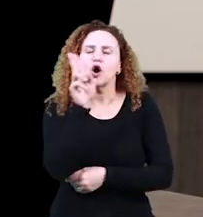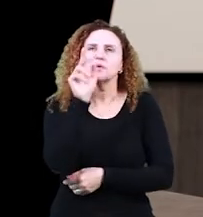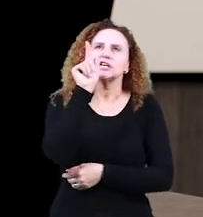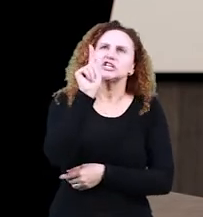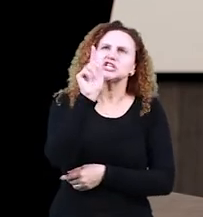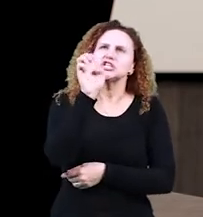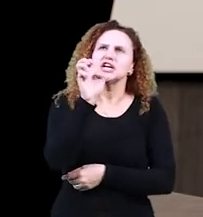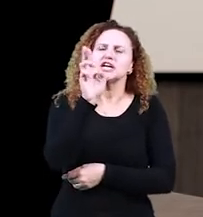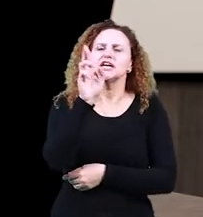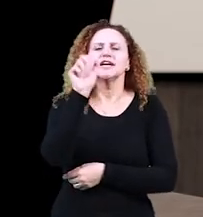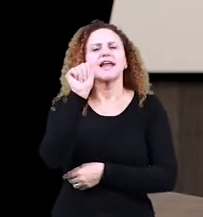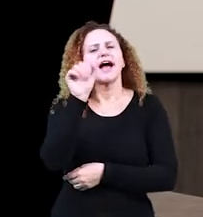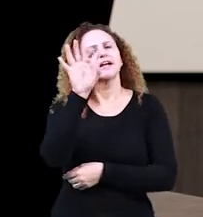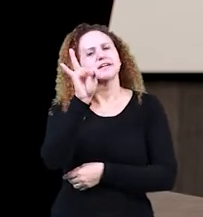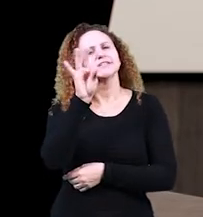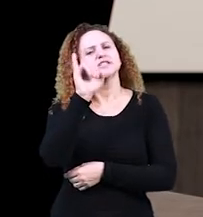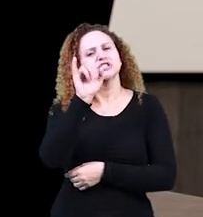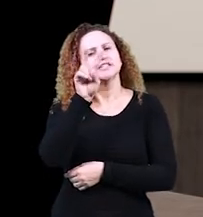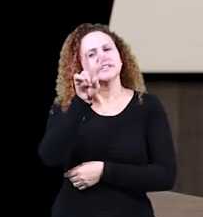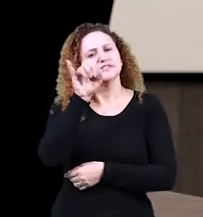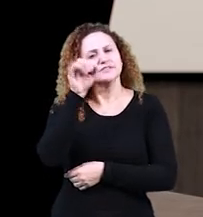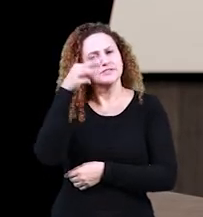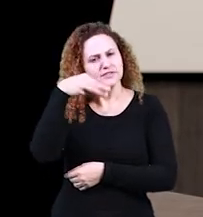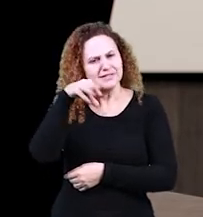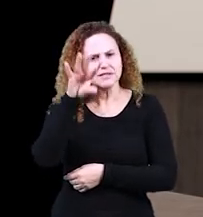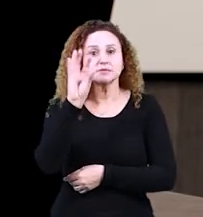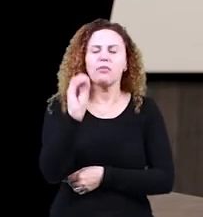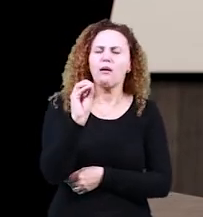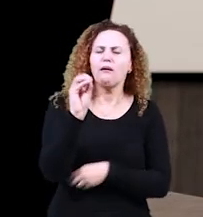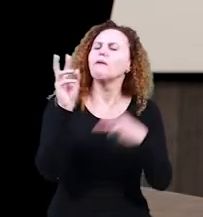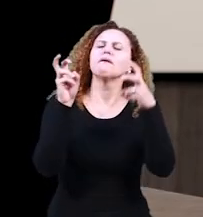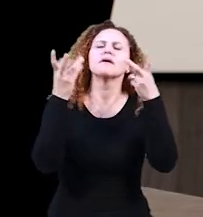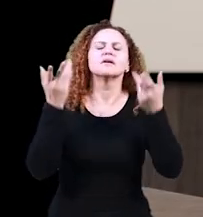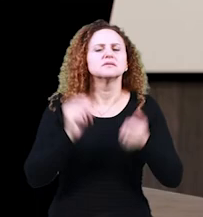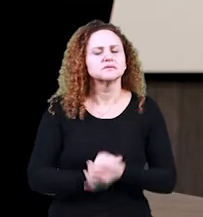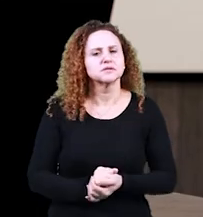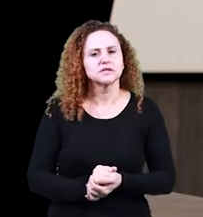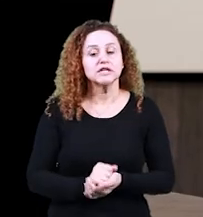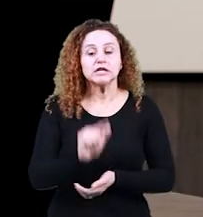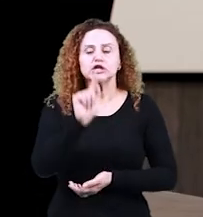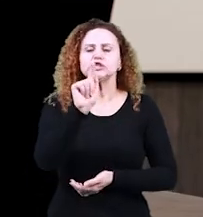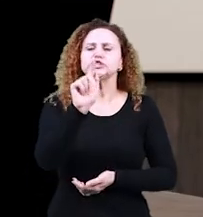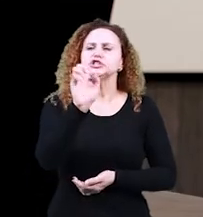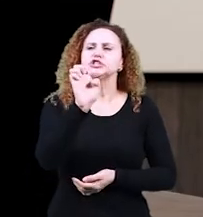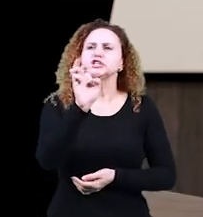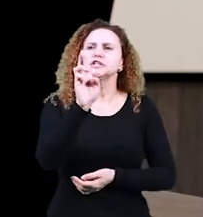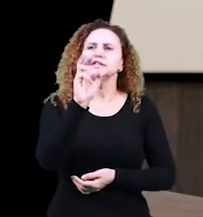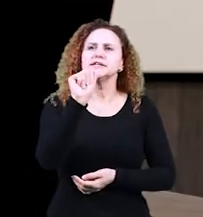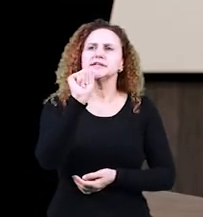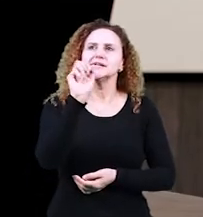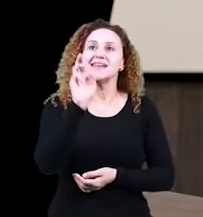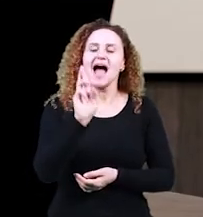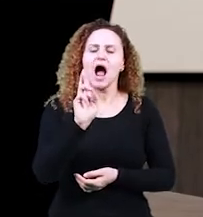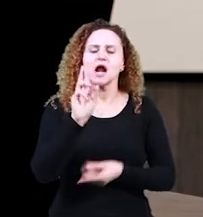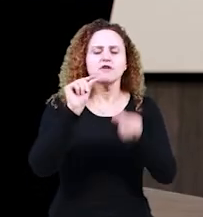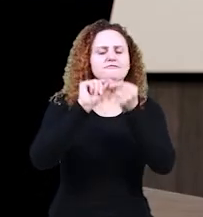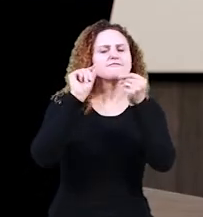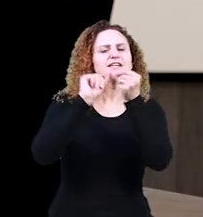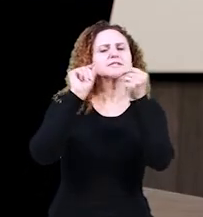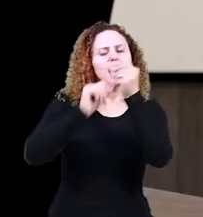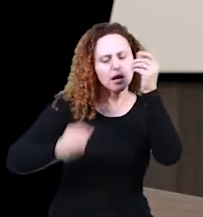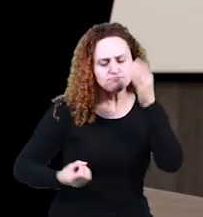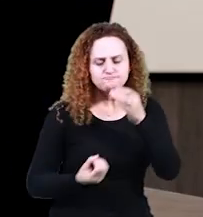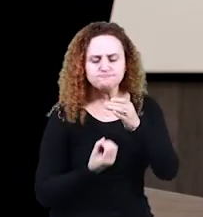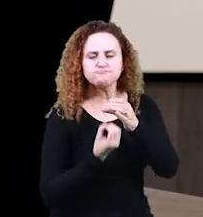gerativismo né já mostra isso então ele vai ele o que que significa gerar significa criar